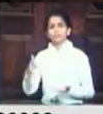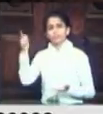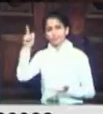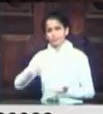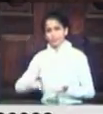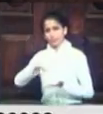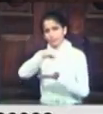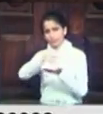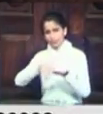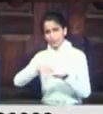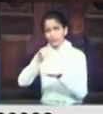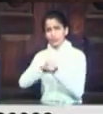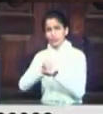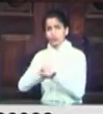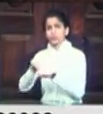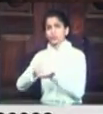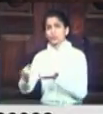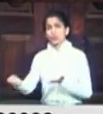que começou hoje,